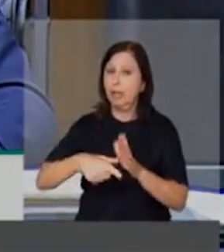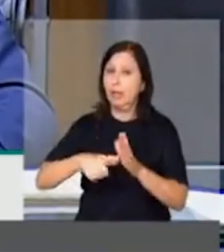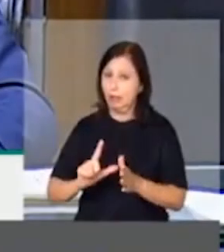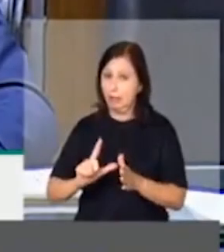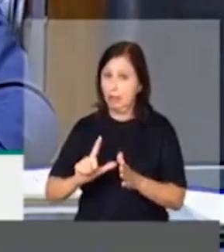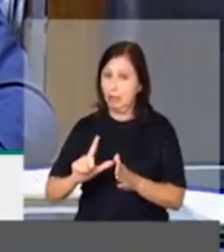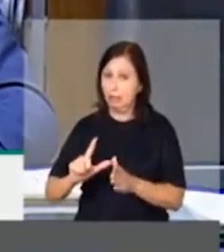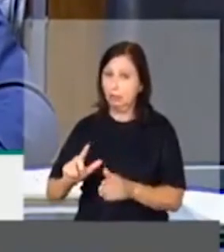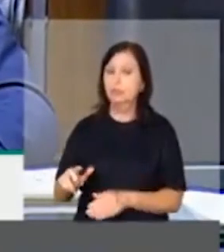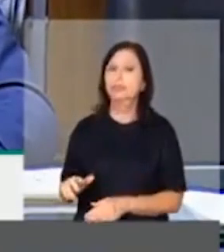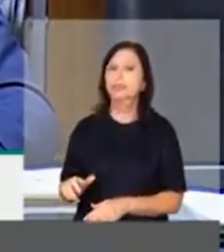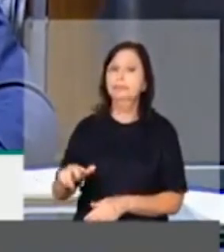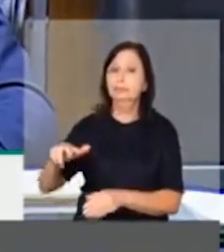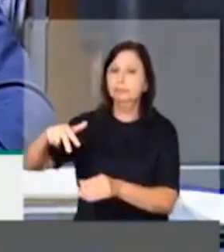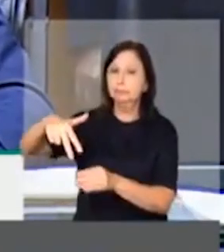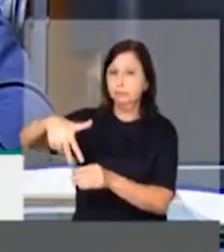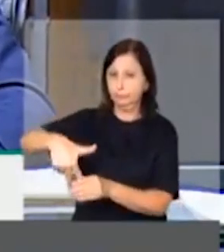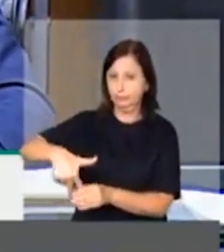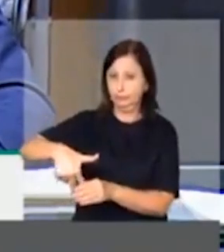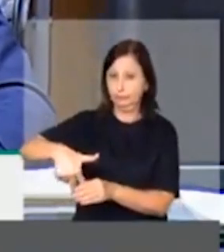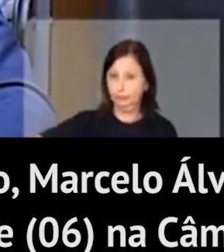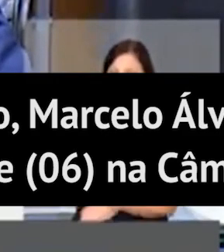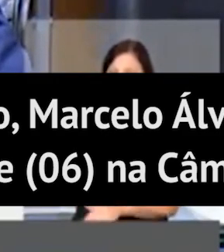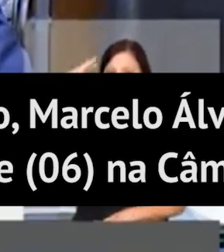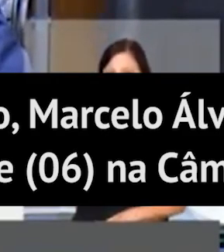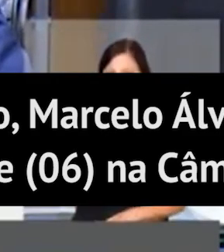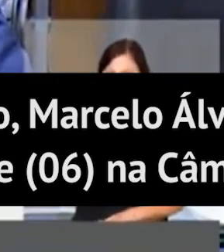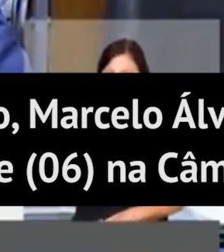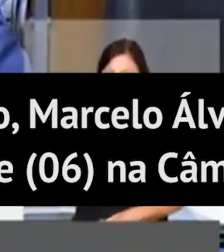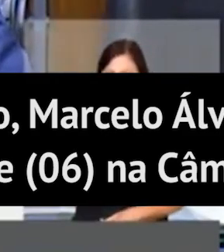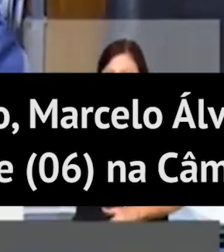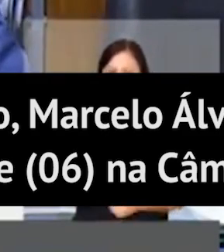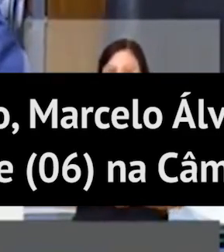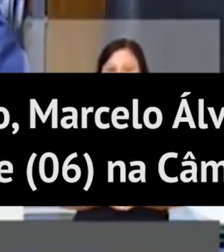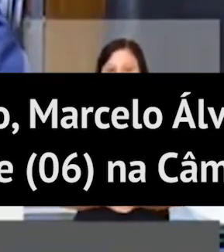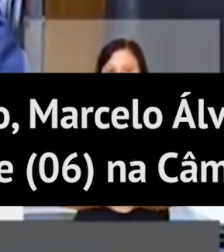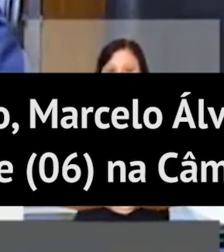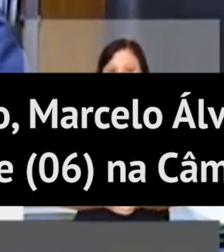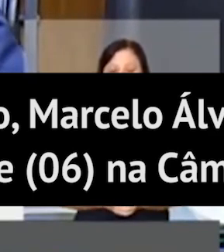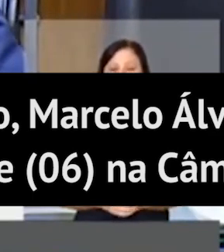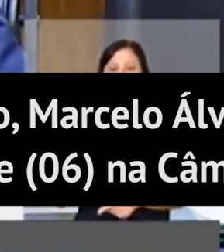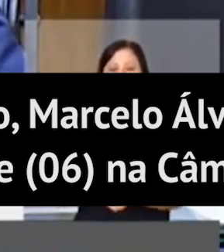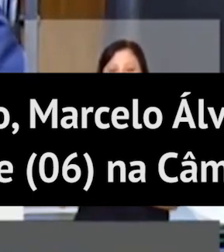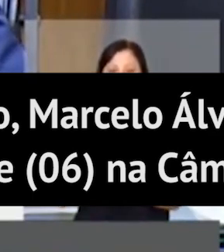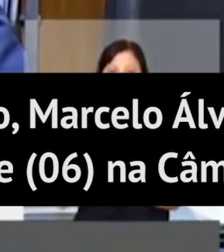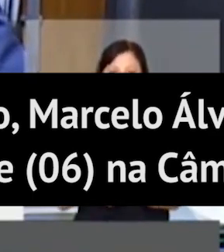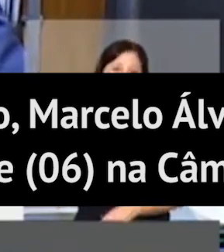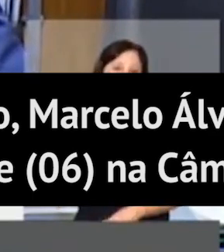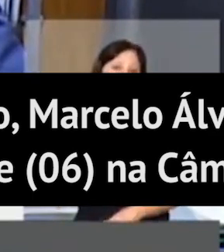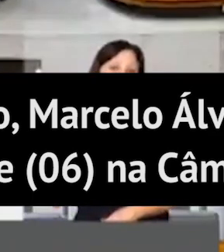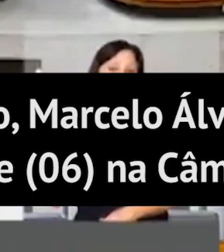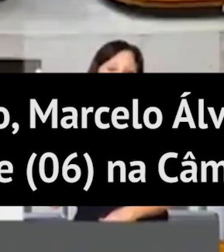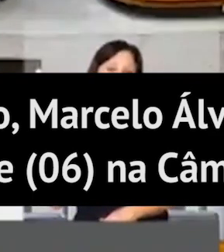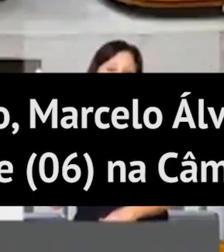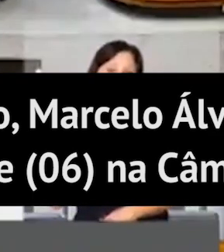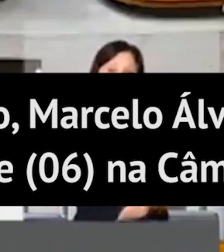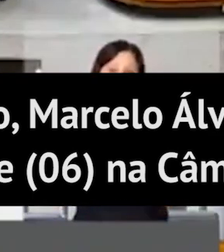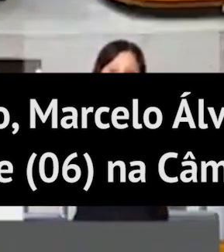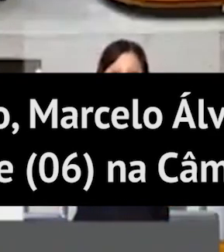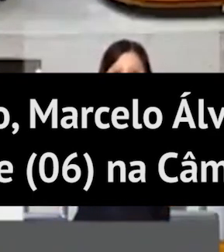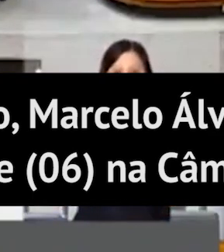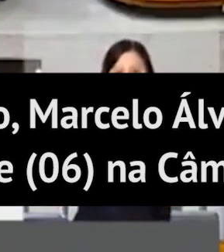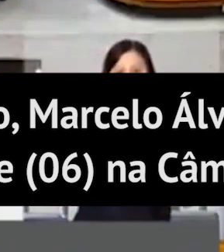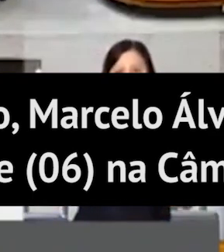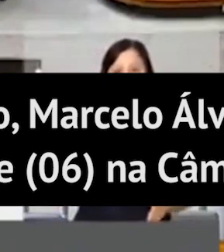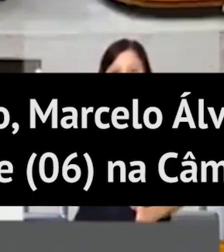Encontre-se presente o senhor Marcelo Álvaro Antônio, representante do Estado de Minas Gerais, eleito pelo PSL,